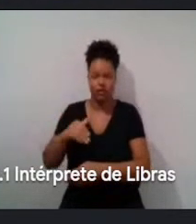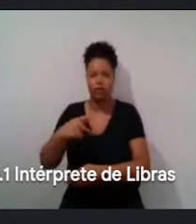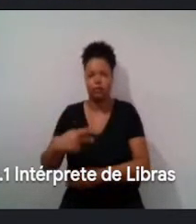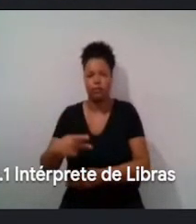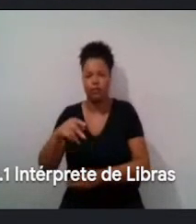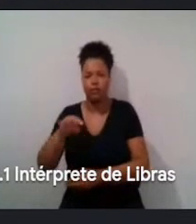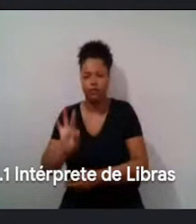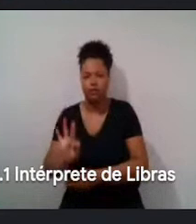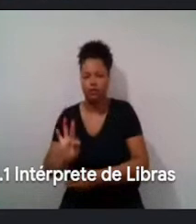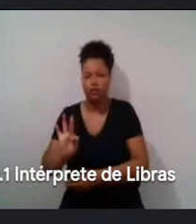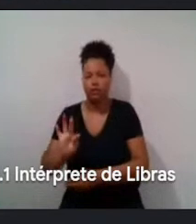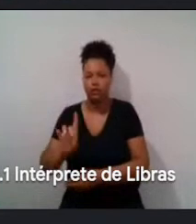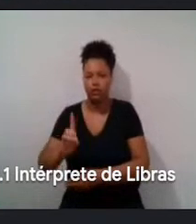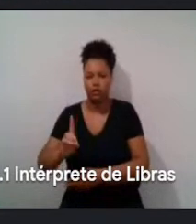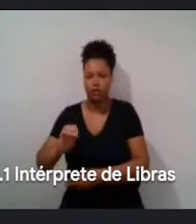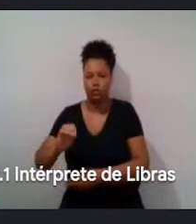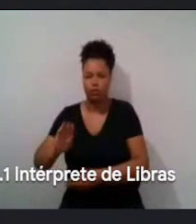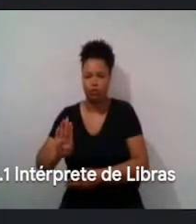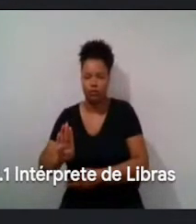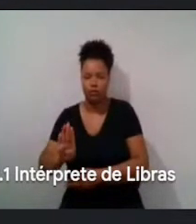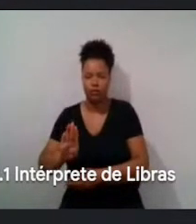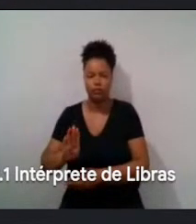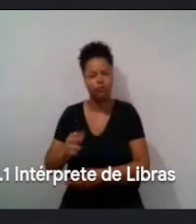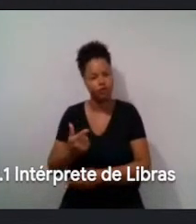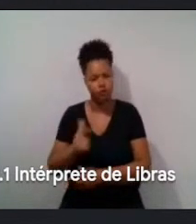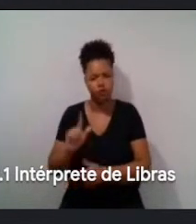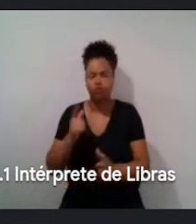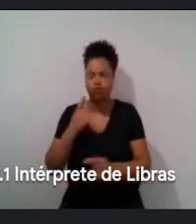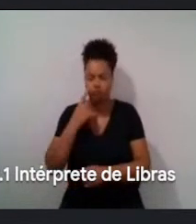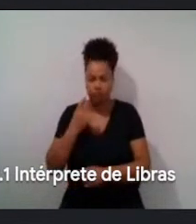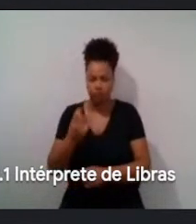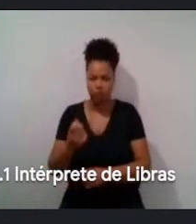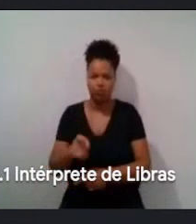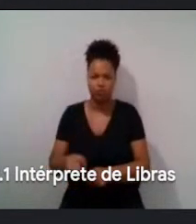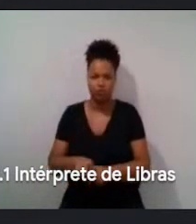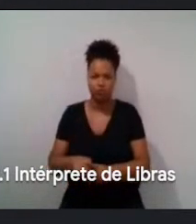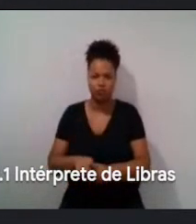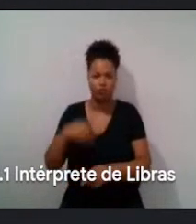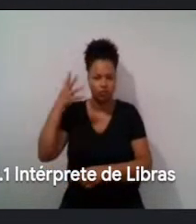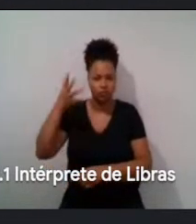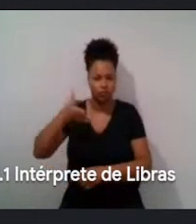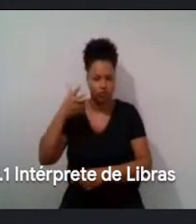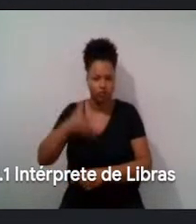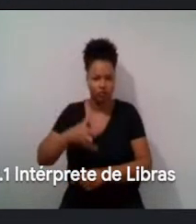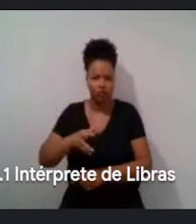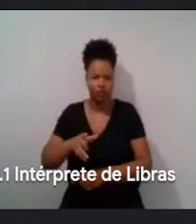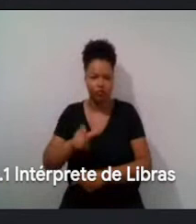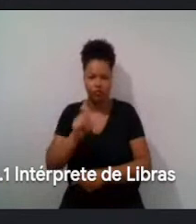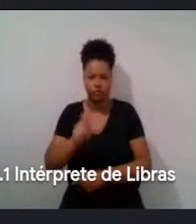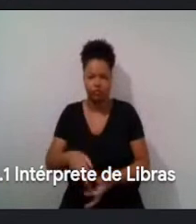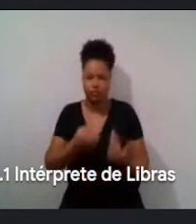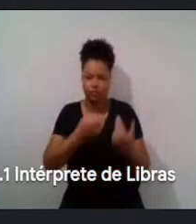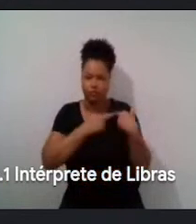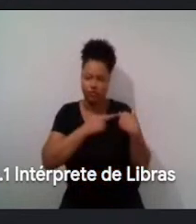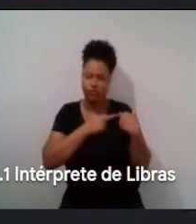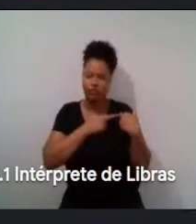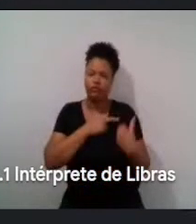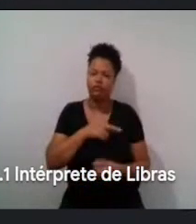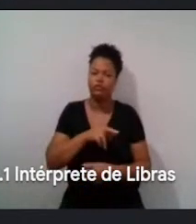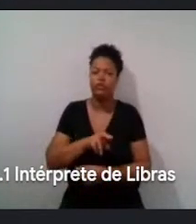e outros interessados aqui. Com a palavra, então, o relator, o juiz doutor Rodrigo Menezes dos